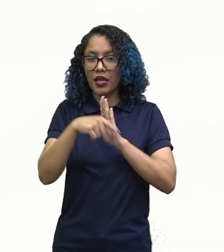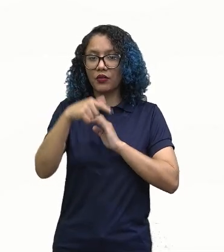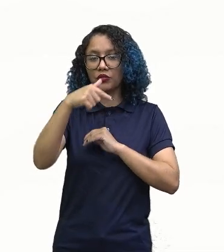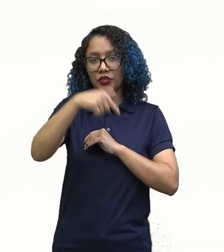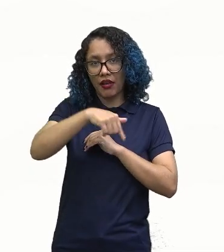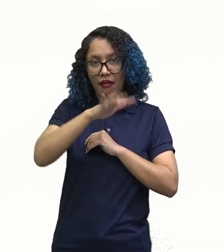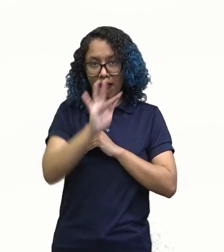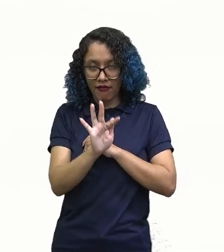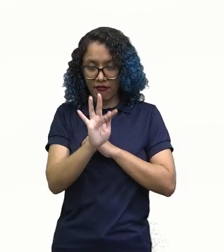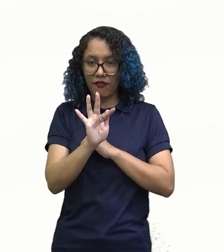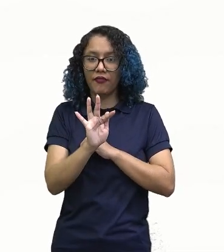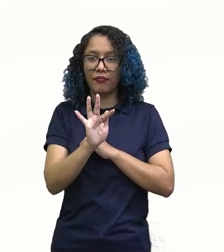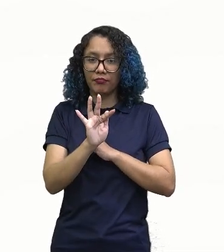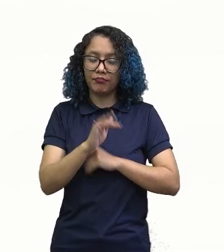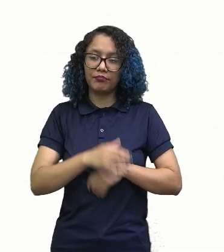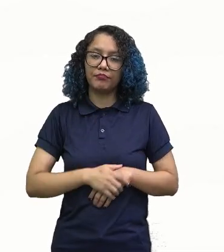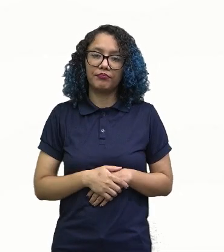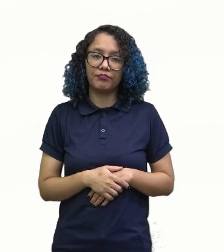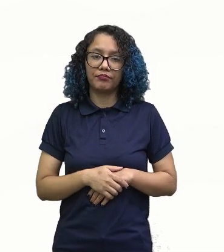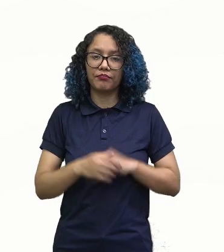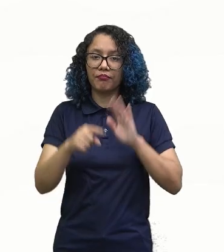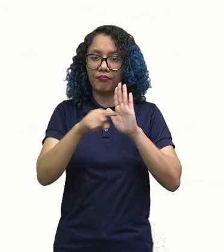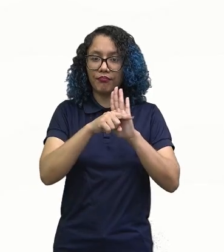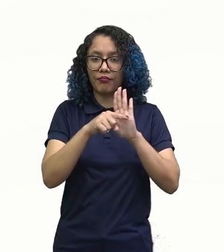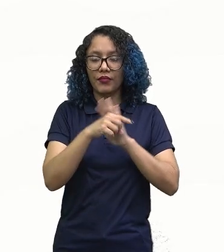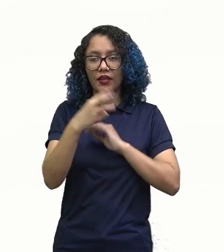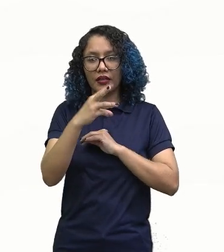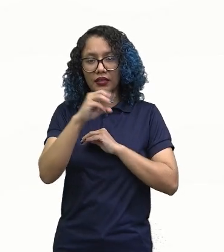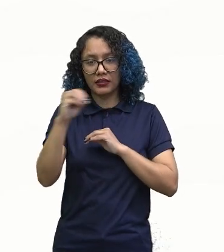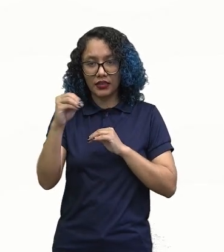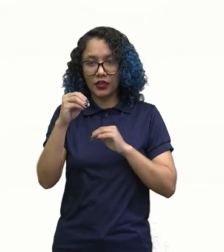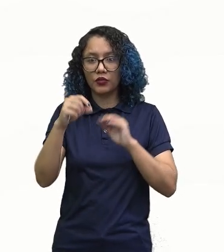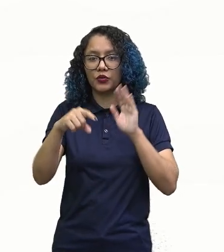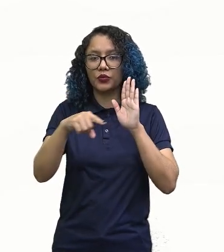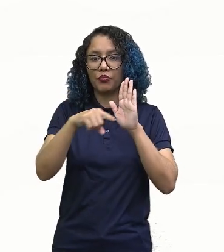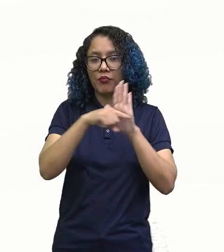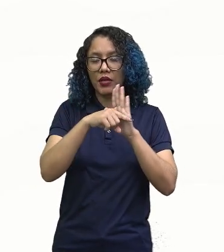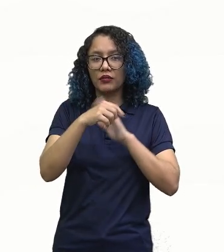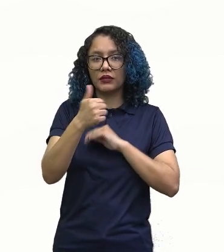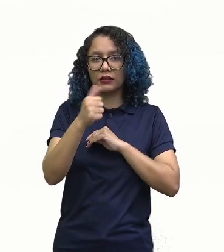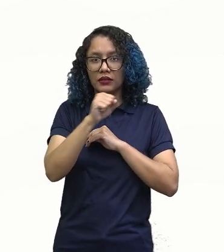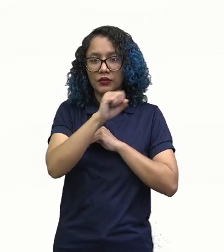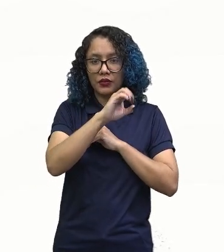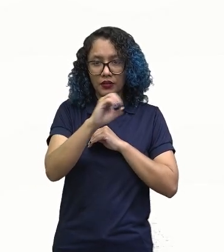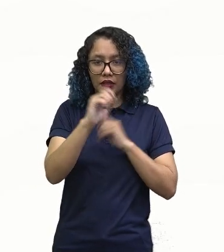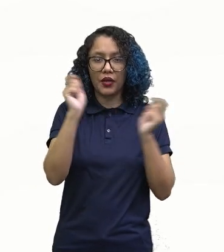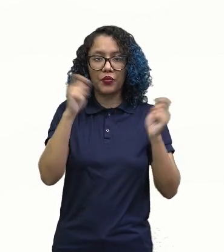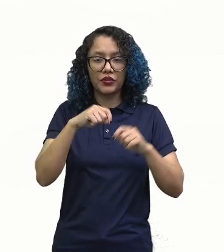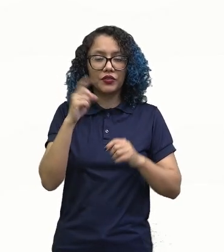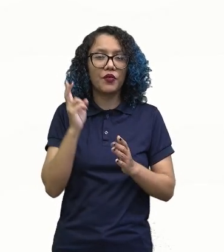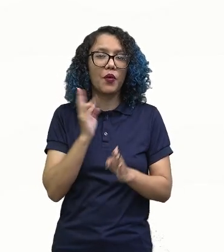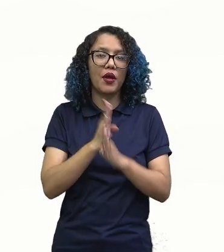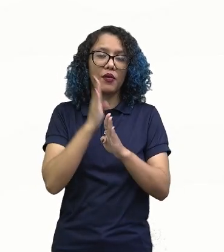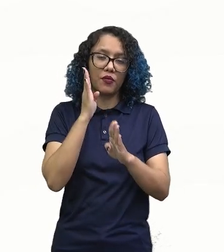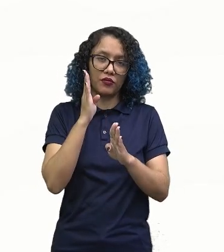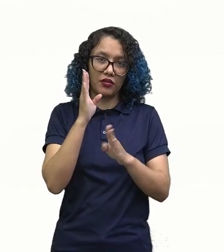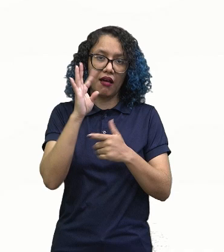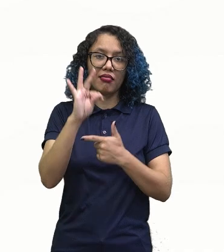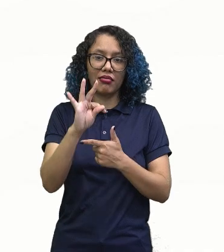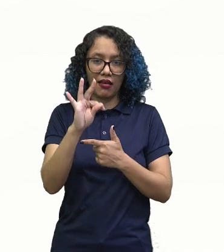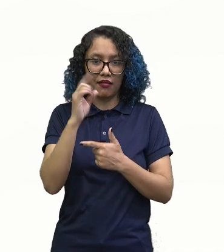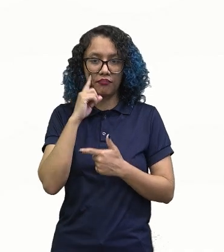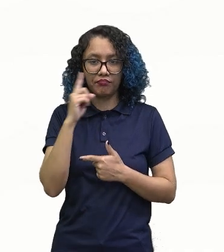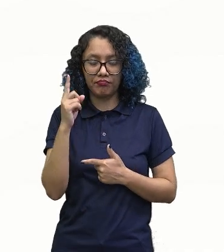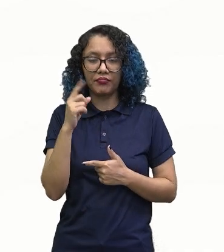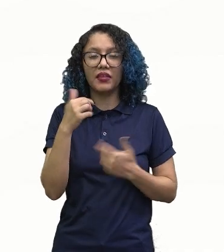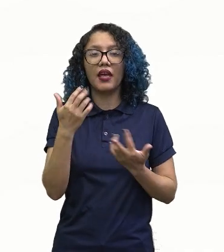fria. Então, basta subtrair 300 de 180, que a gente encontra o trabalho aqui, que é de 120